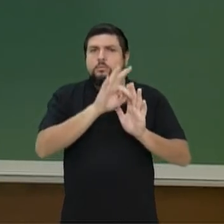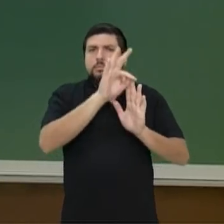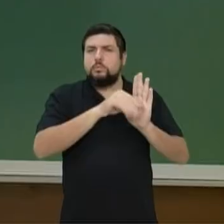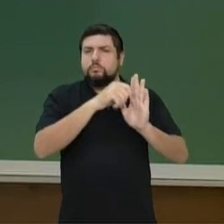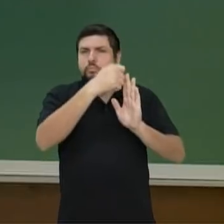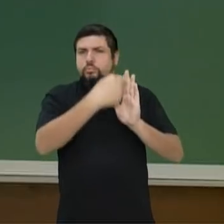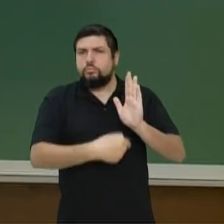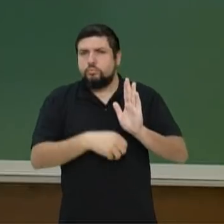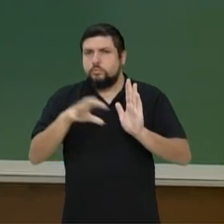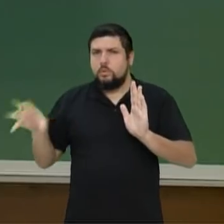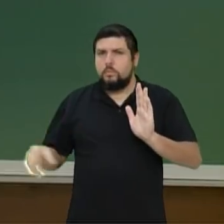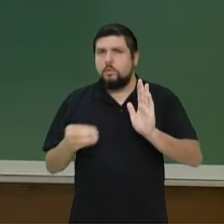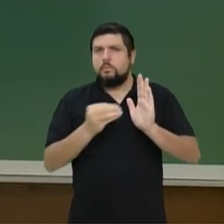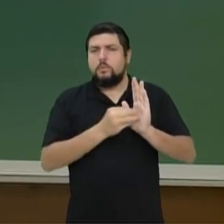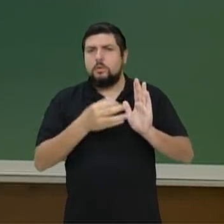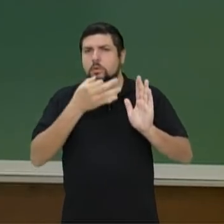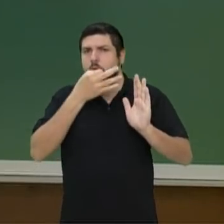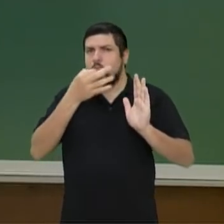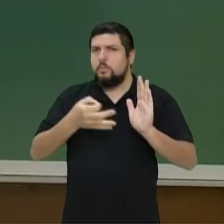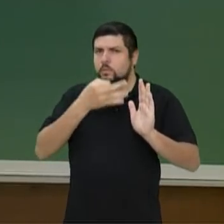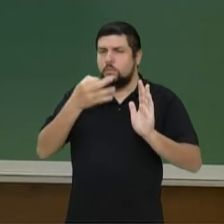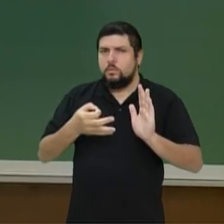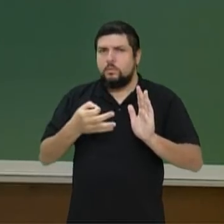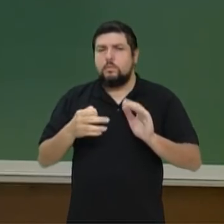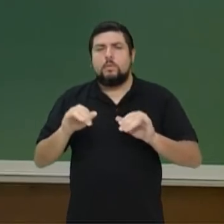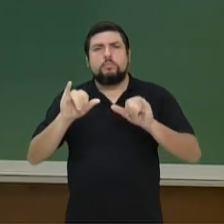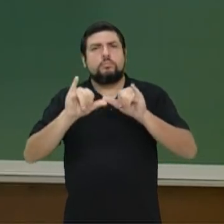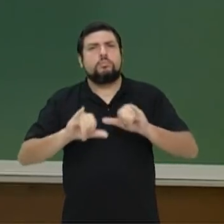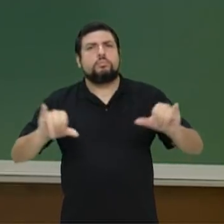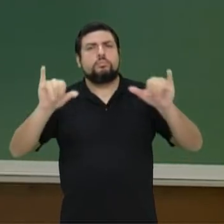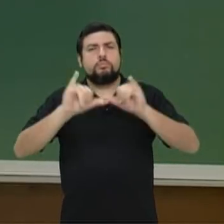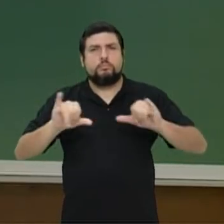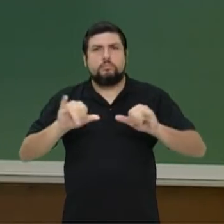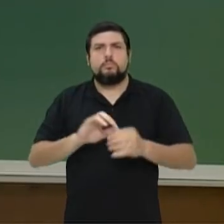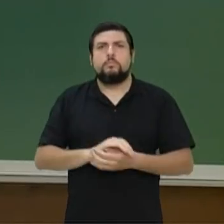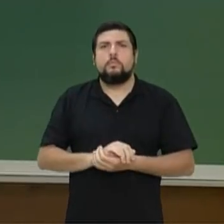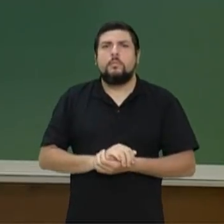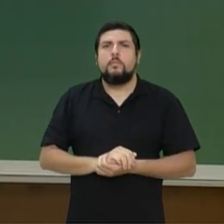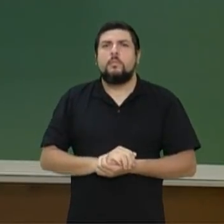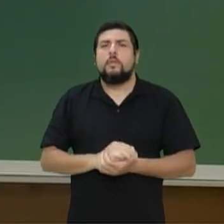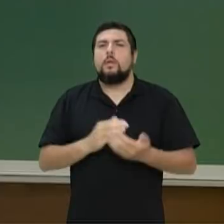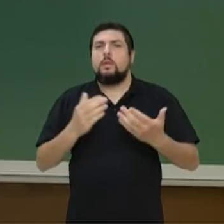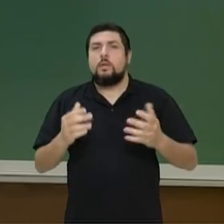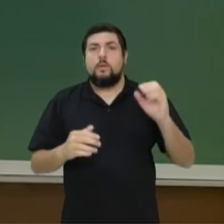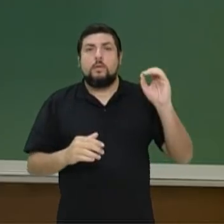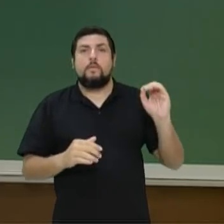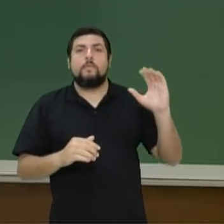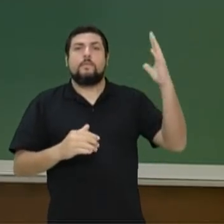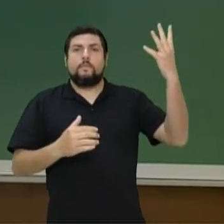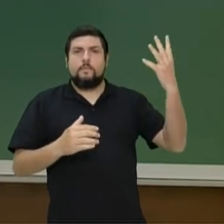e revimos a questão da notícia. Então, veja, nós vimos fato